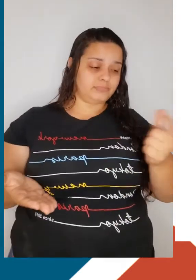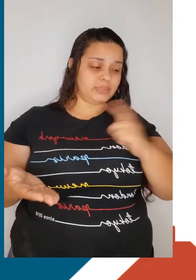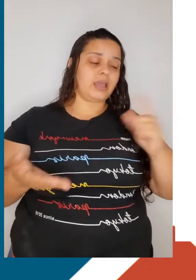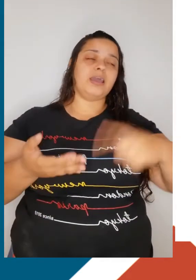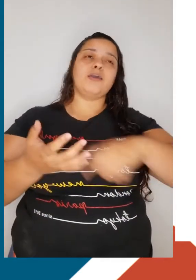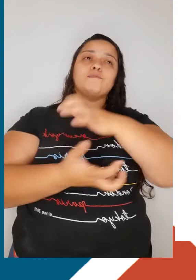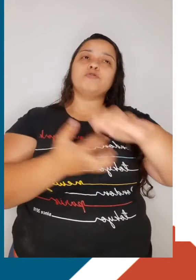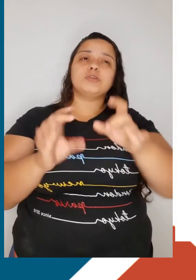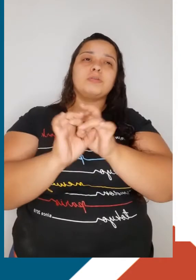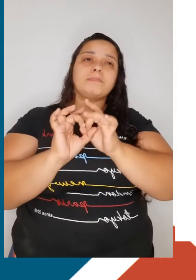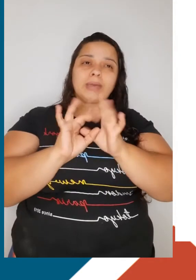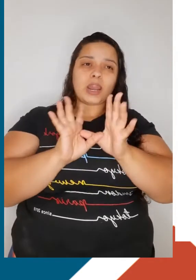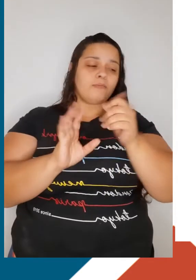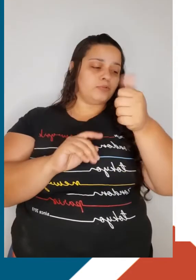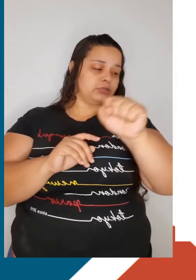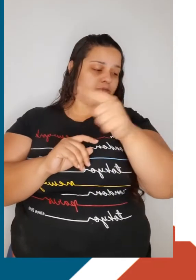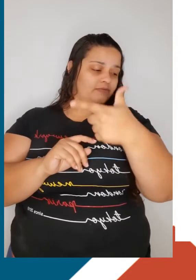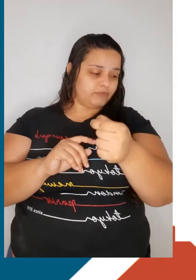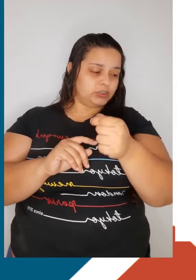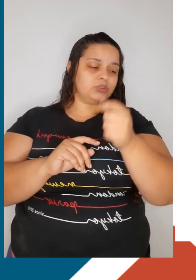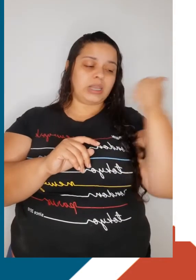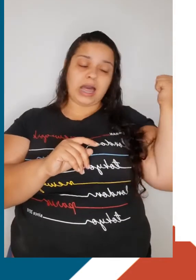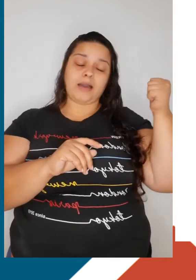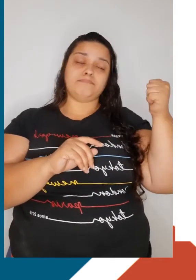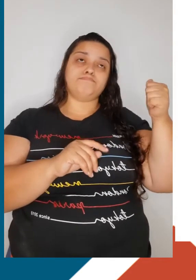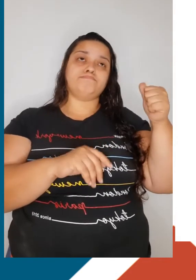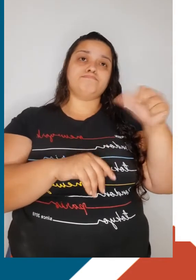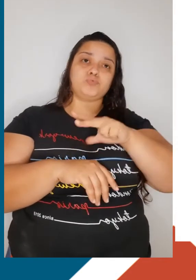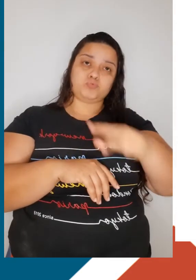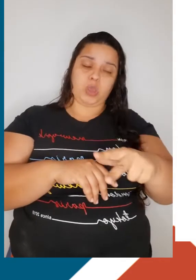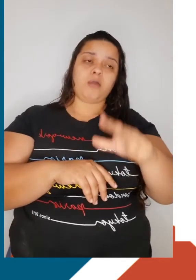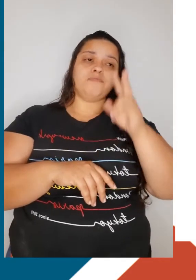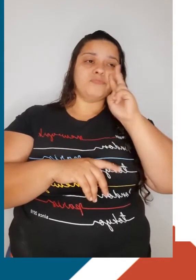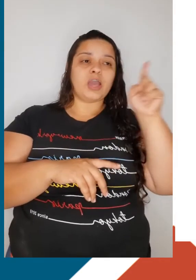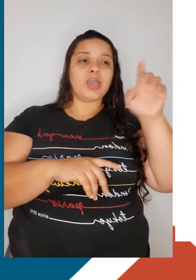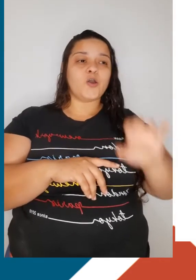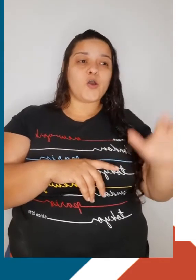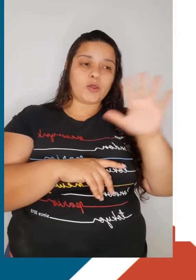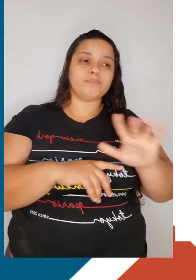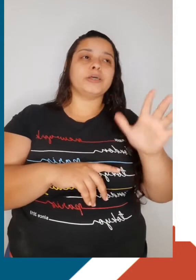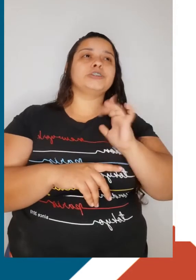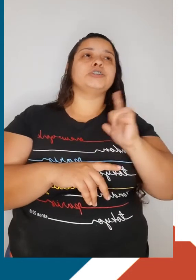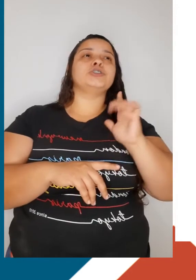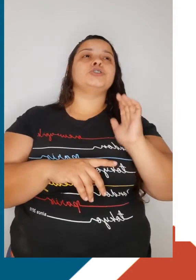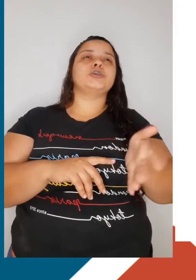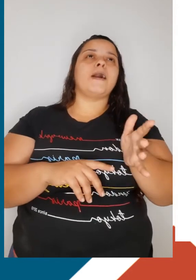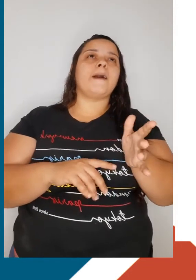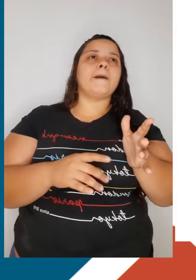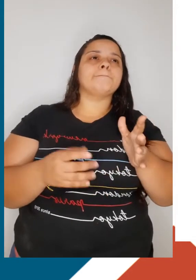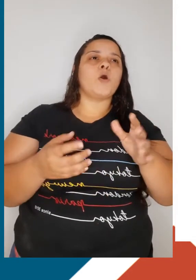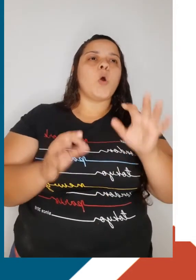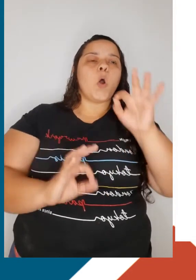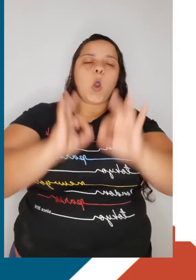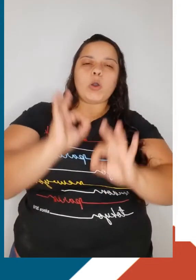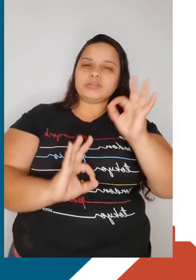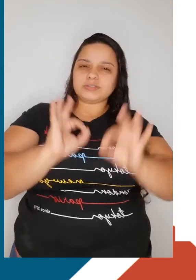de uma revolução liberal em 1820, lá em Portugal, diante de uma Europa ali que já estava